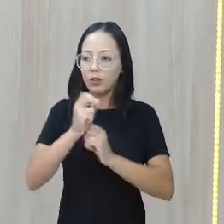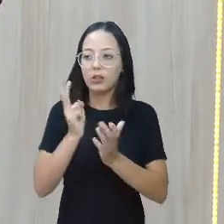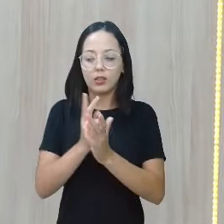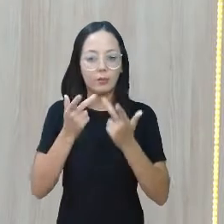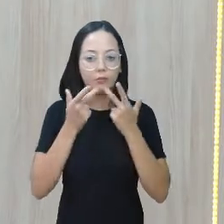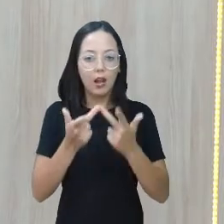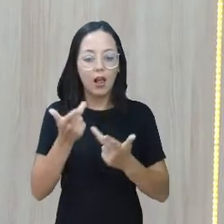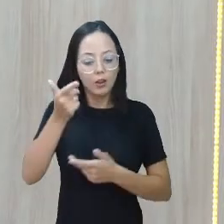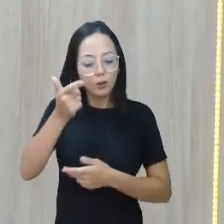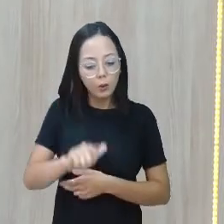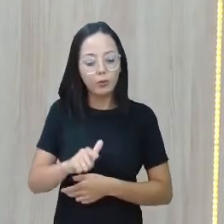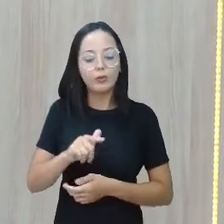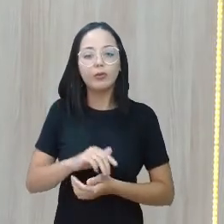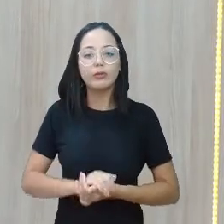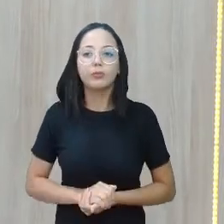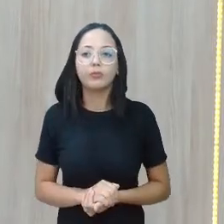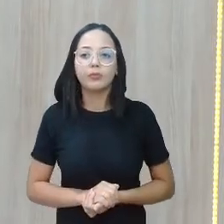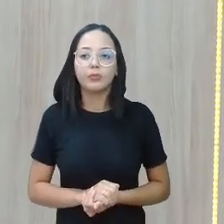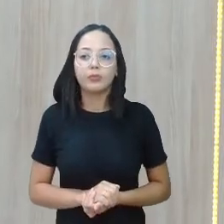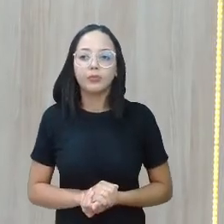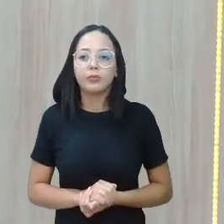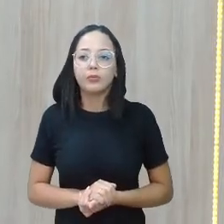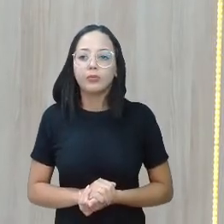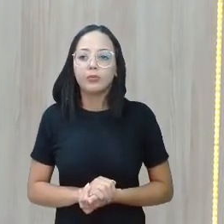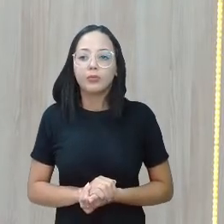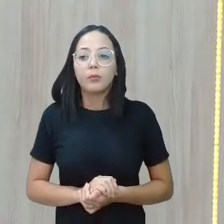sempre. Bom,